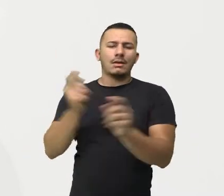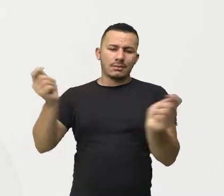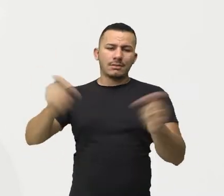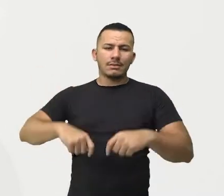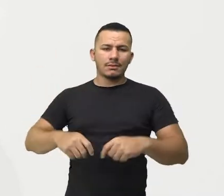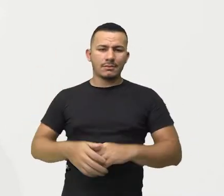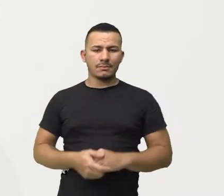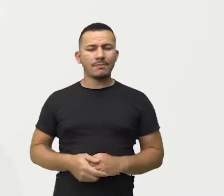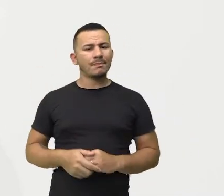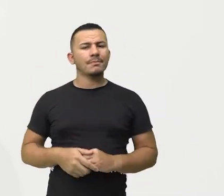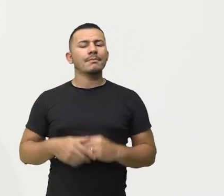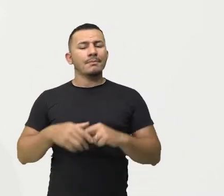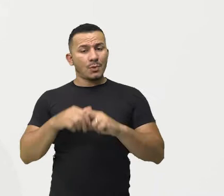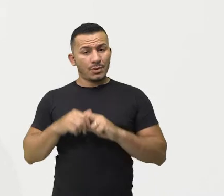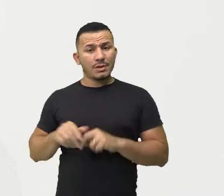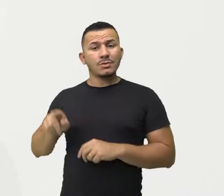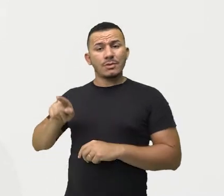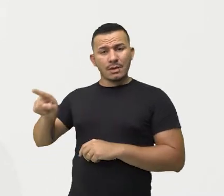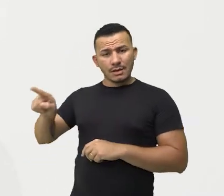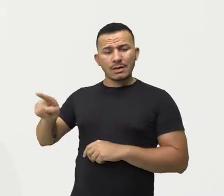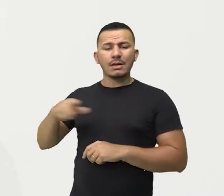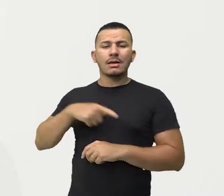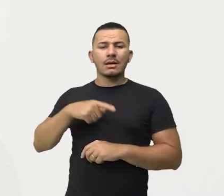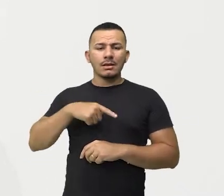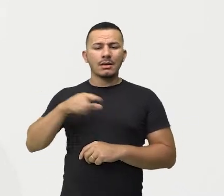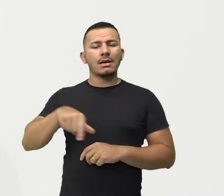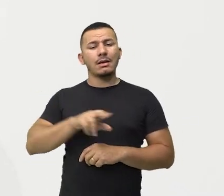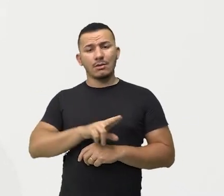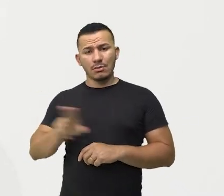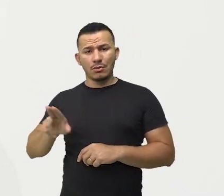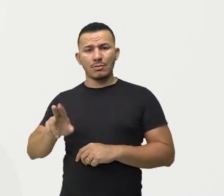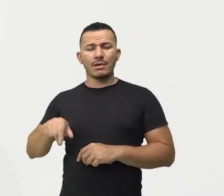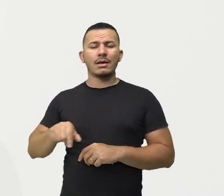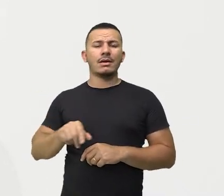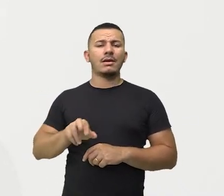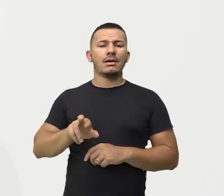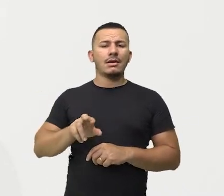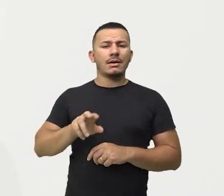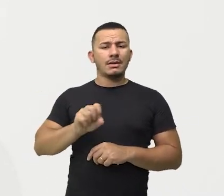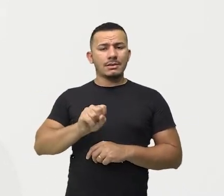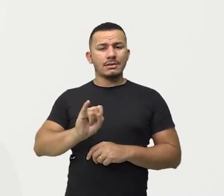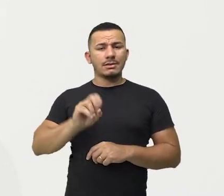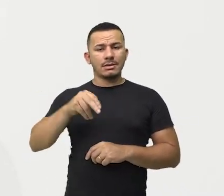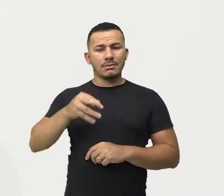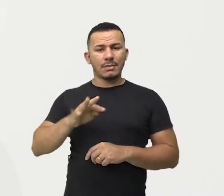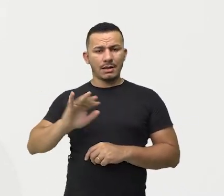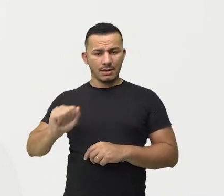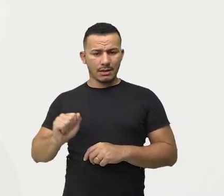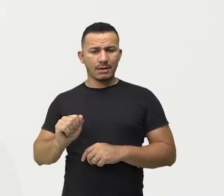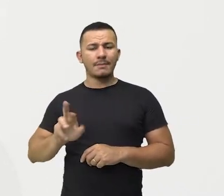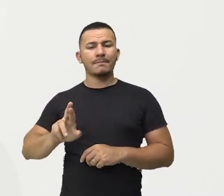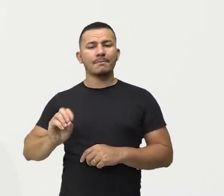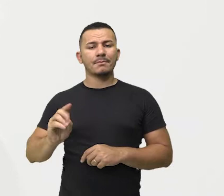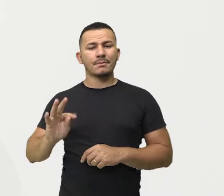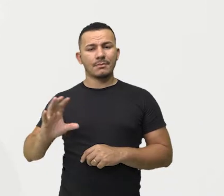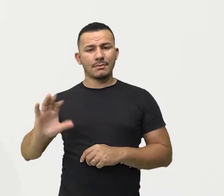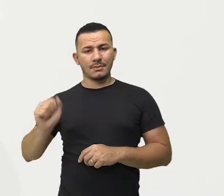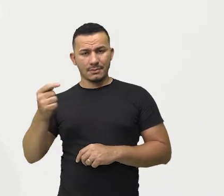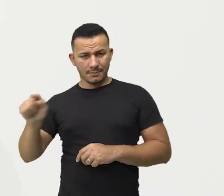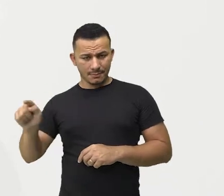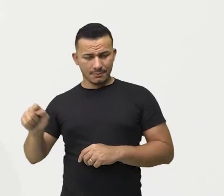cima da outra, portanto, tendo o que nós chamamos um caso de simetria por rotação.